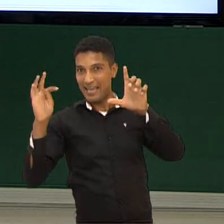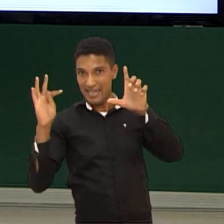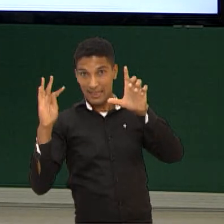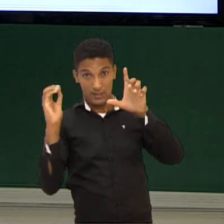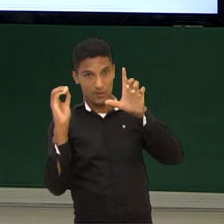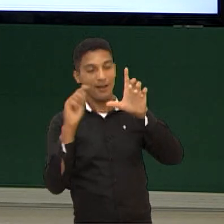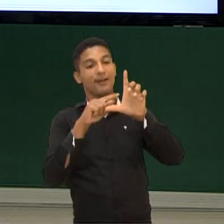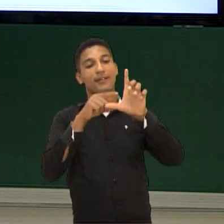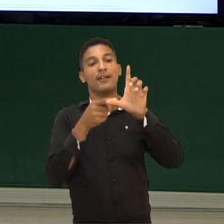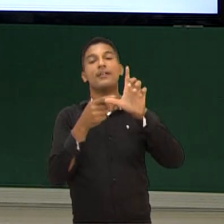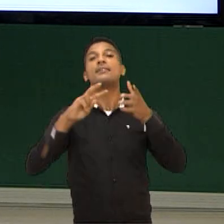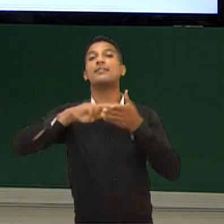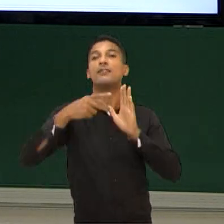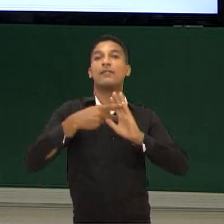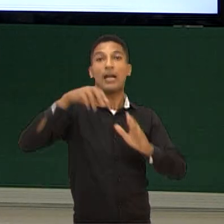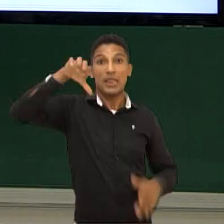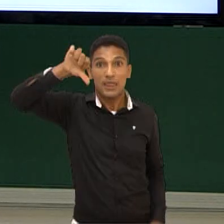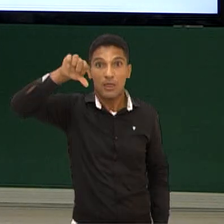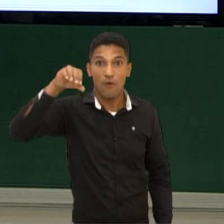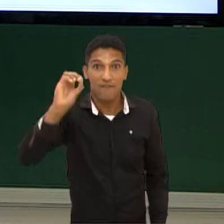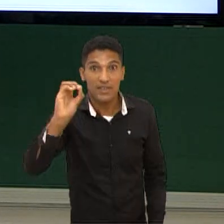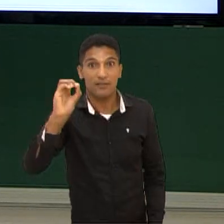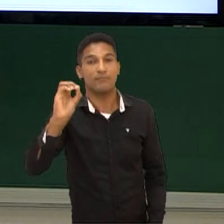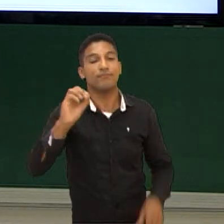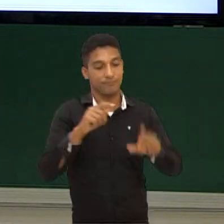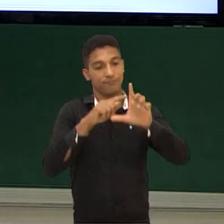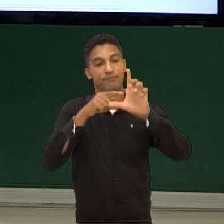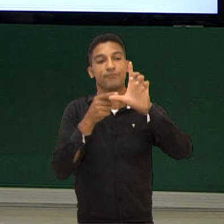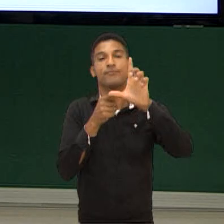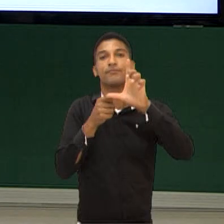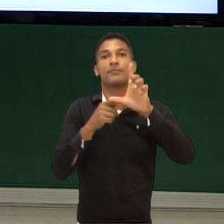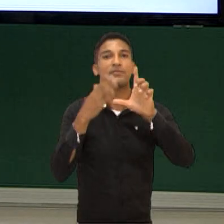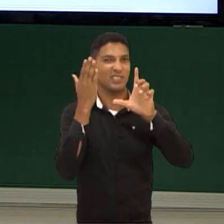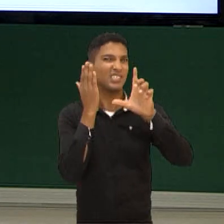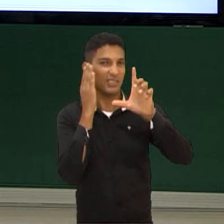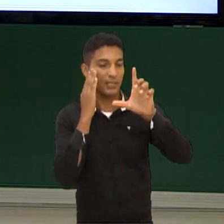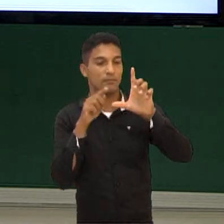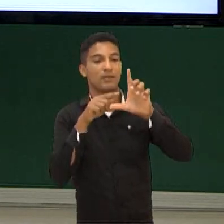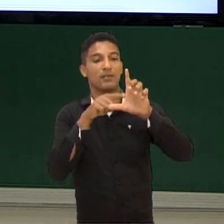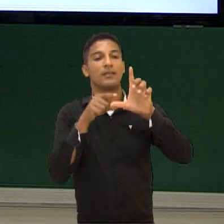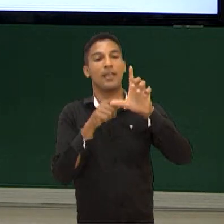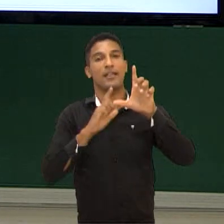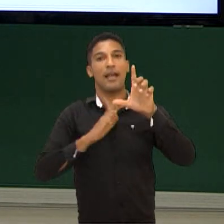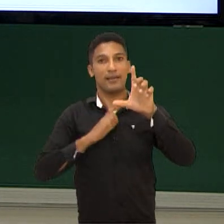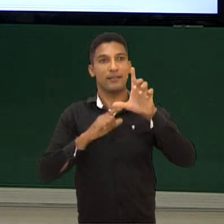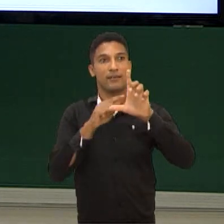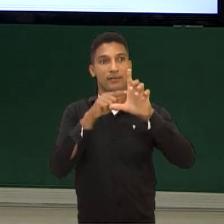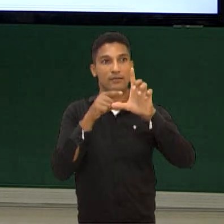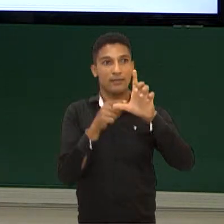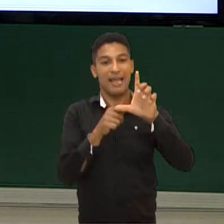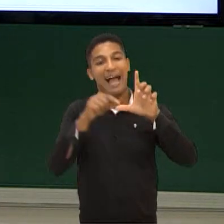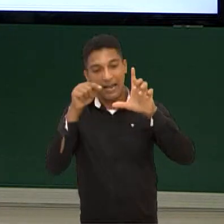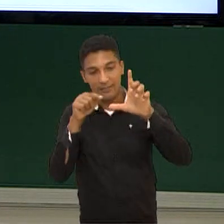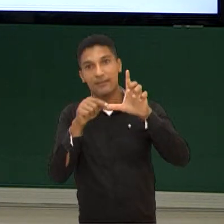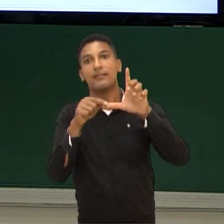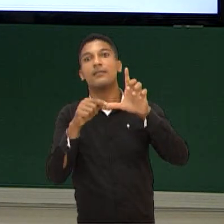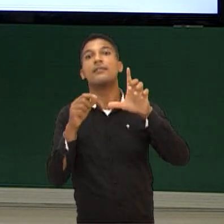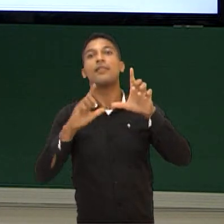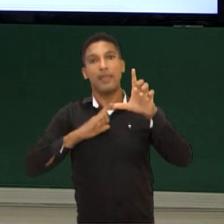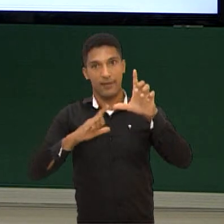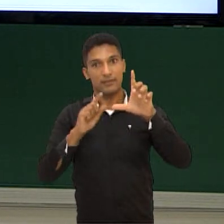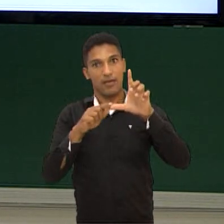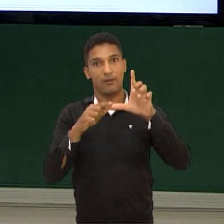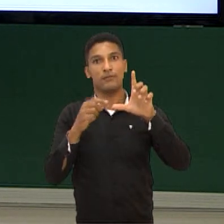de 90 graus. Então, sabendo que nós já temos dois ângulos, falta nós descobrirmos